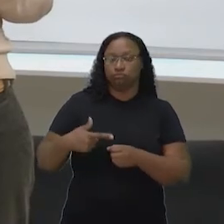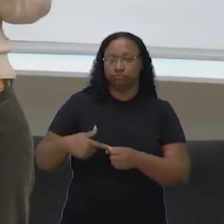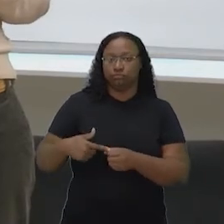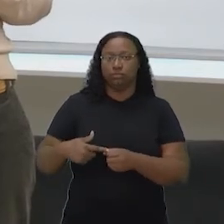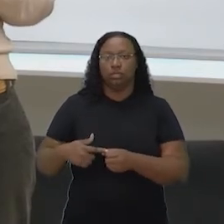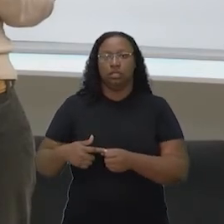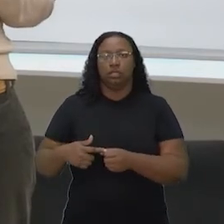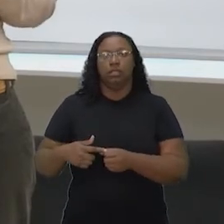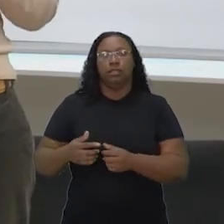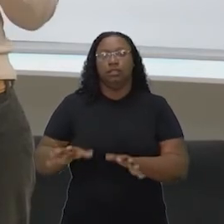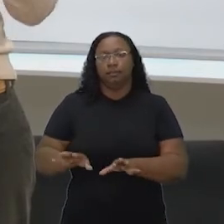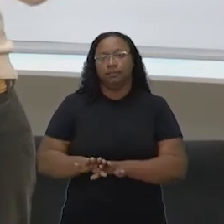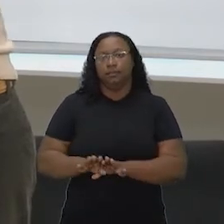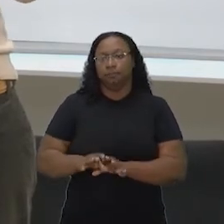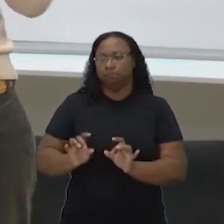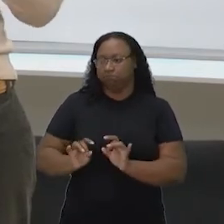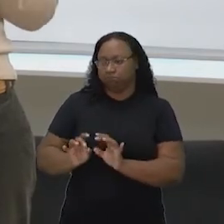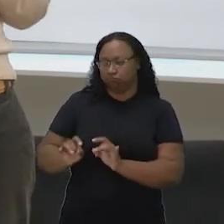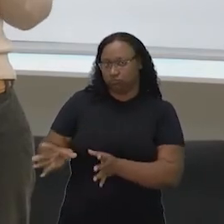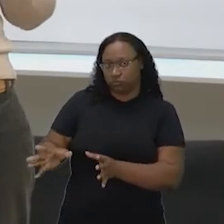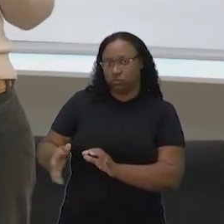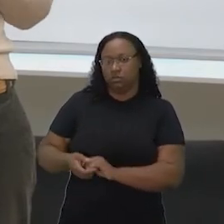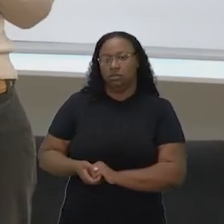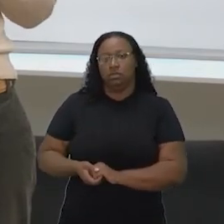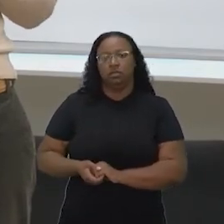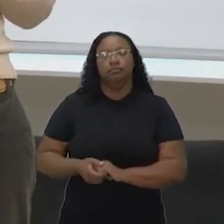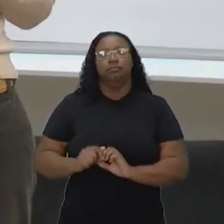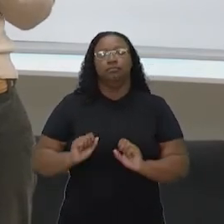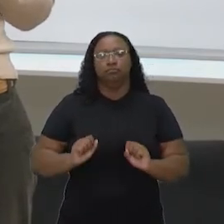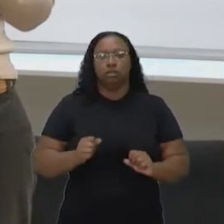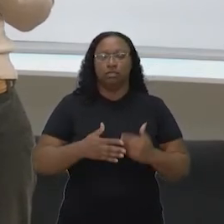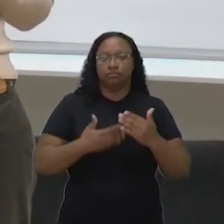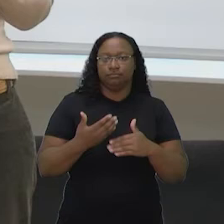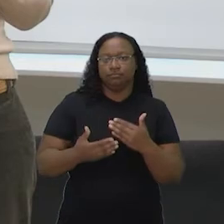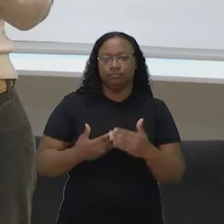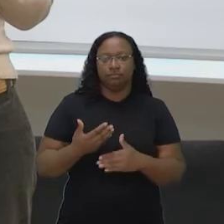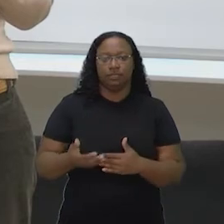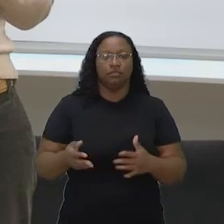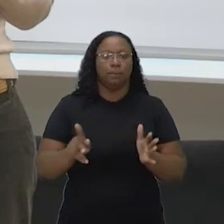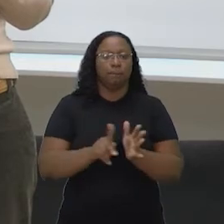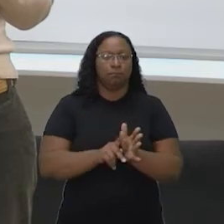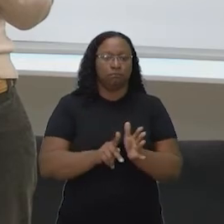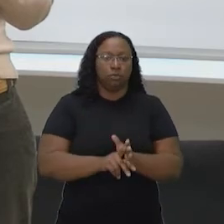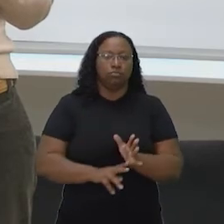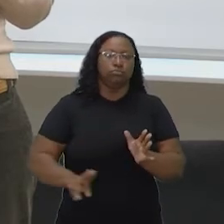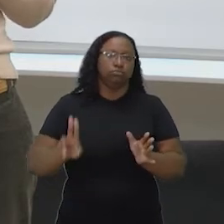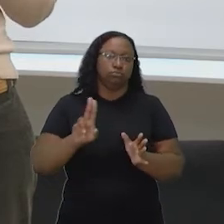vendido e o vapor que é gerado também ele pode ser utilizado aí para consumo próprio.